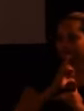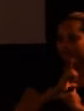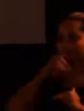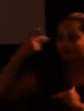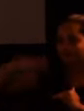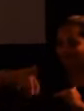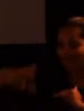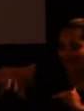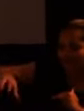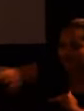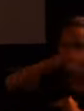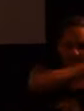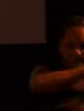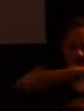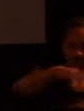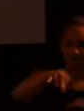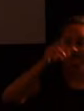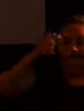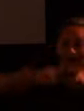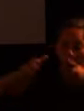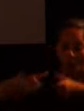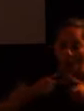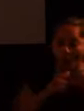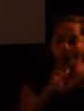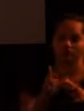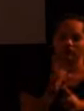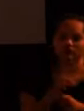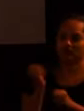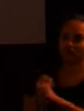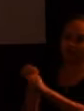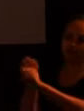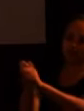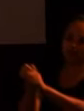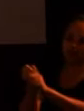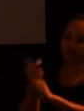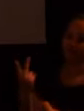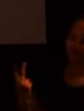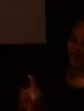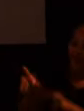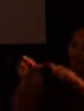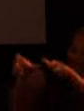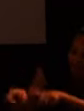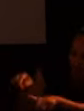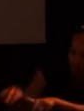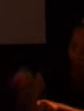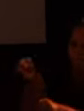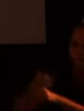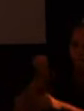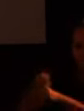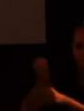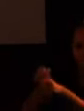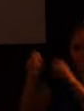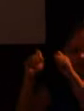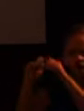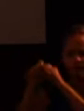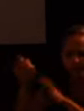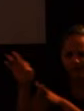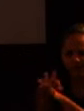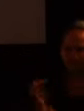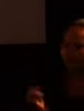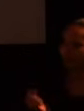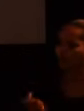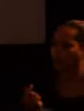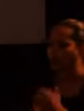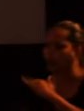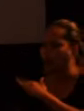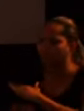populacionais. Então, lá a gente pretende induzir que sejam produzidas uma quantidade ideal de unidades,